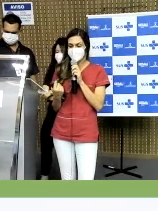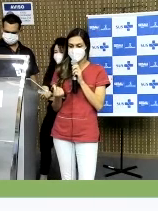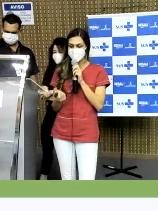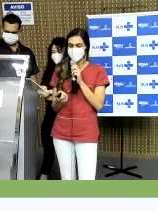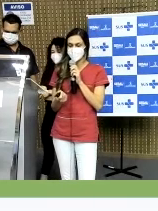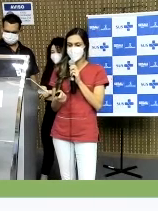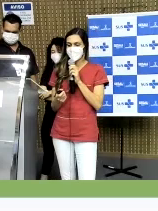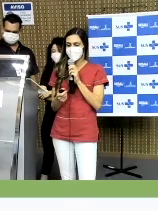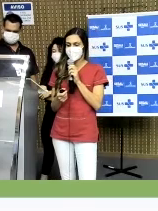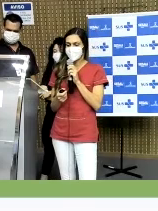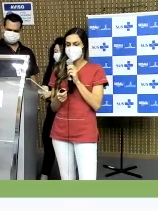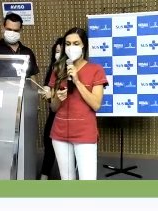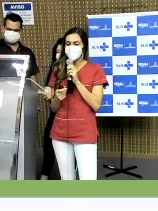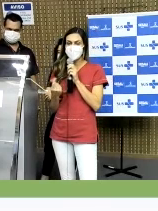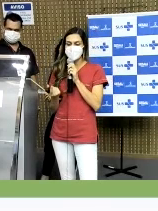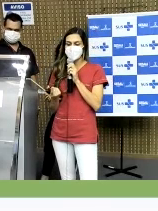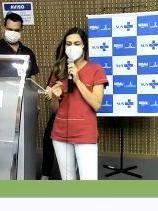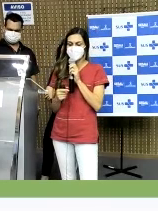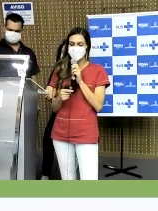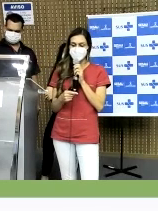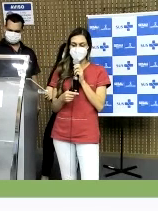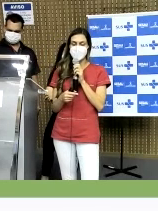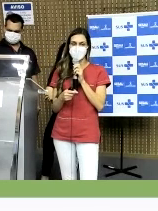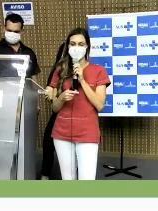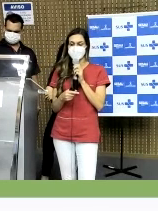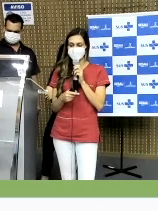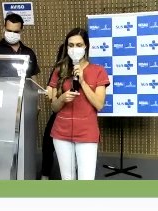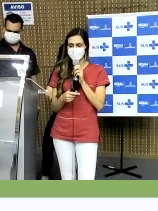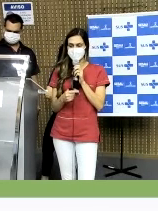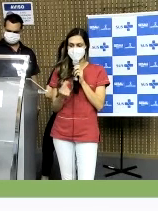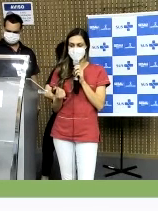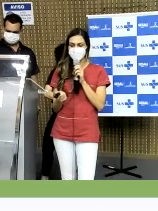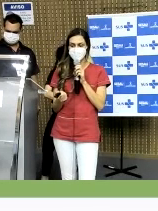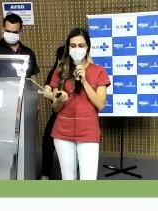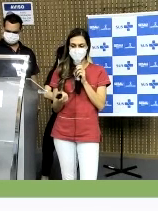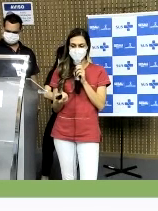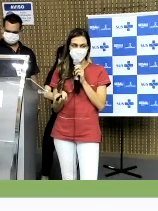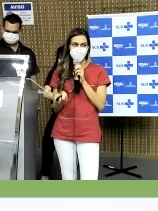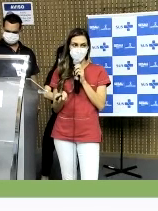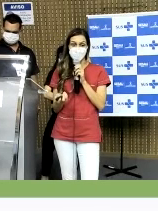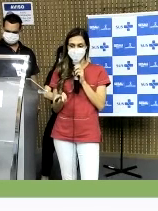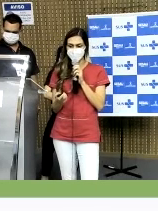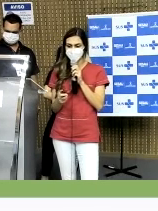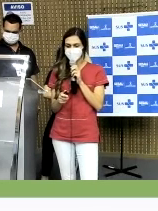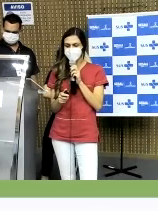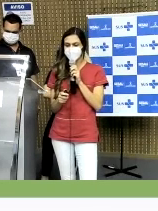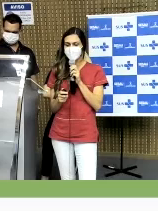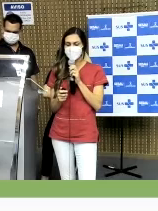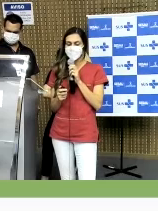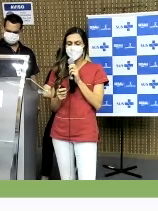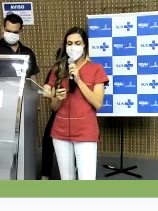semana de gestação. No segundo quadrimestre de 2020, nós tivemos 11%, já no segundo de 2021, 54%, né?